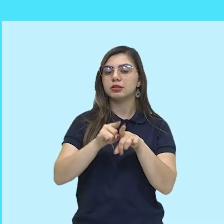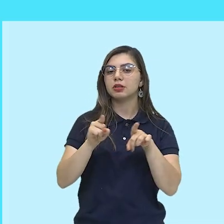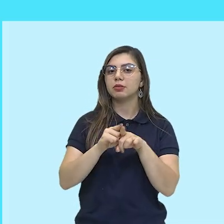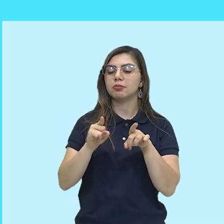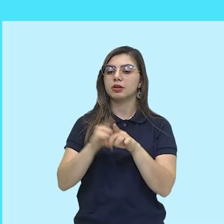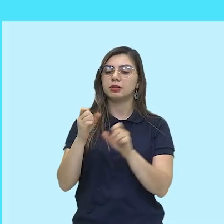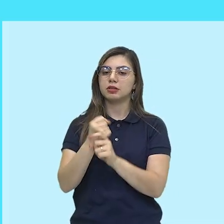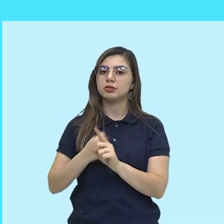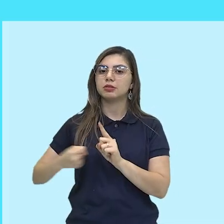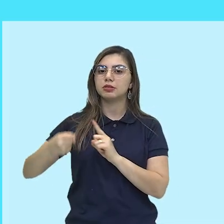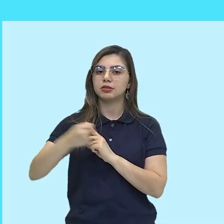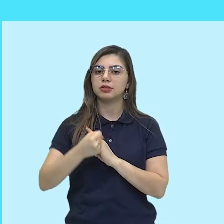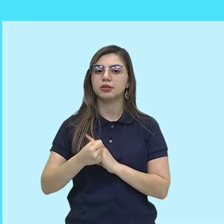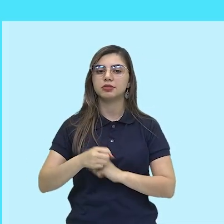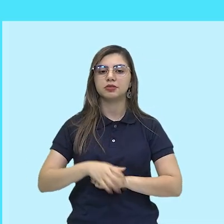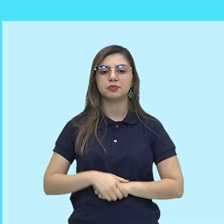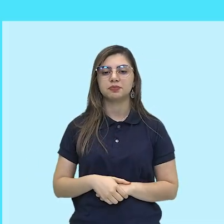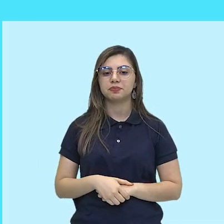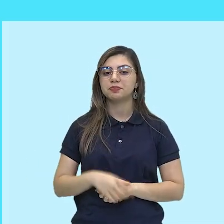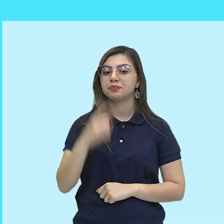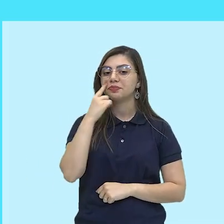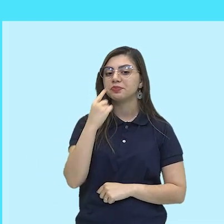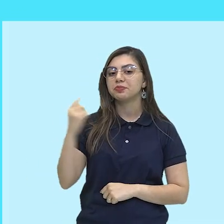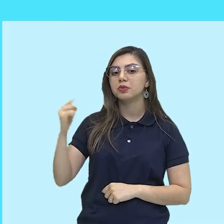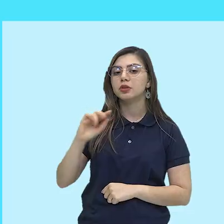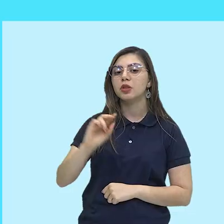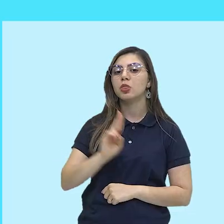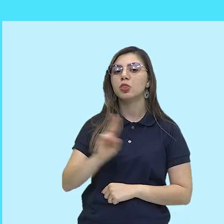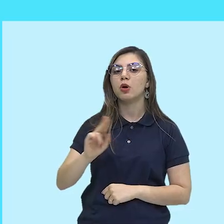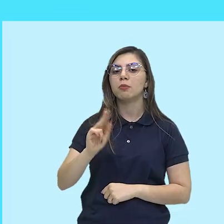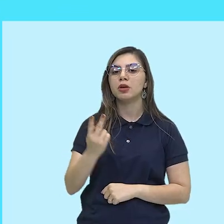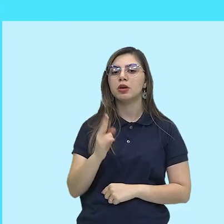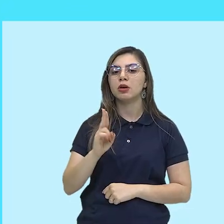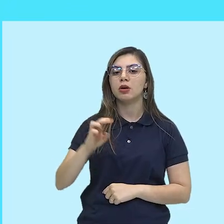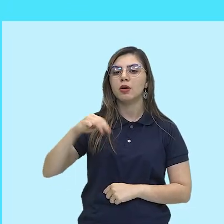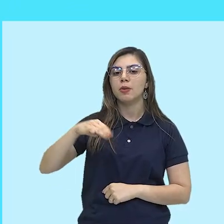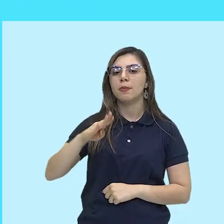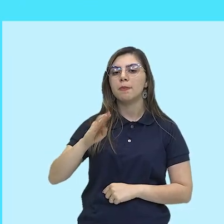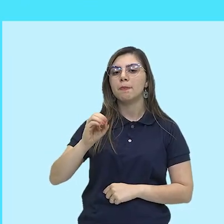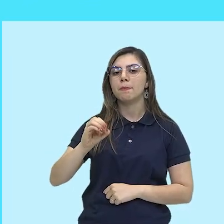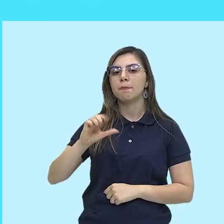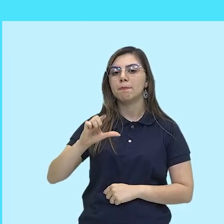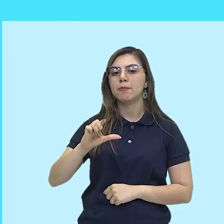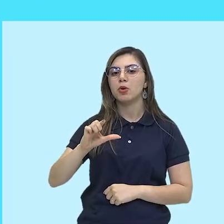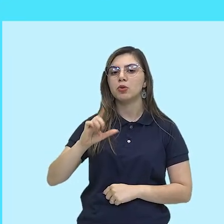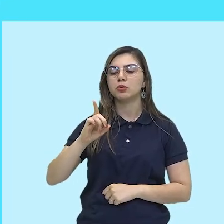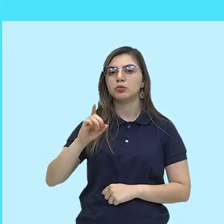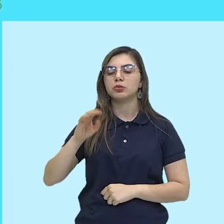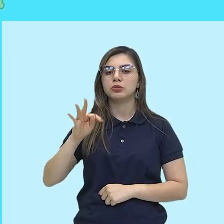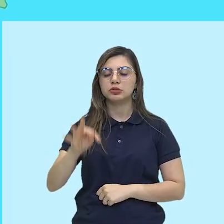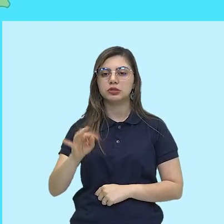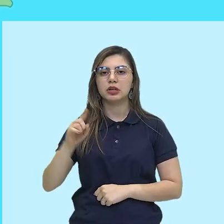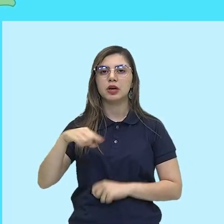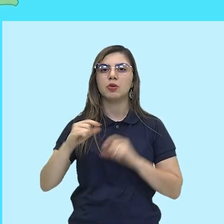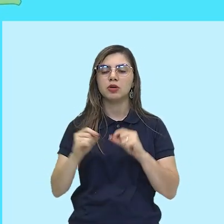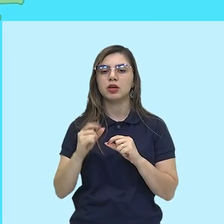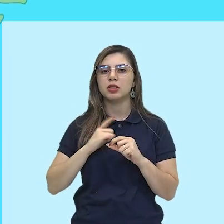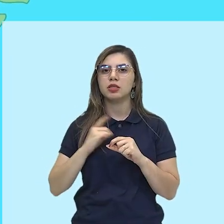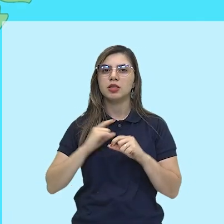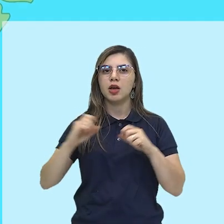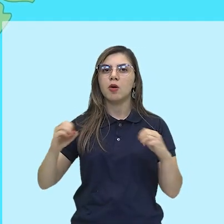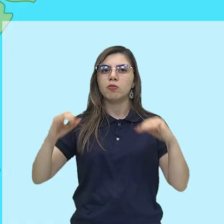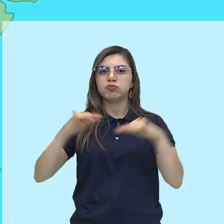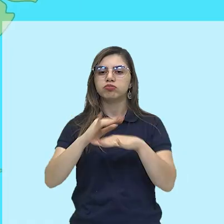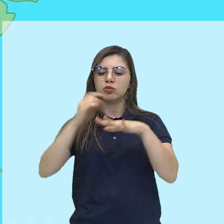de Humboldt. A corrente de Humboldt é uma corrente oceânica fria que vem das profundezas do